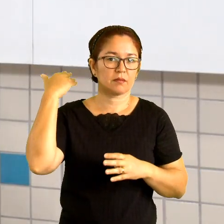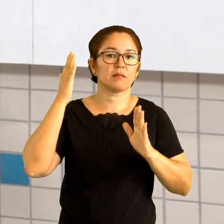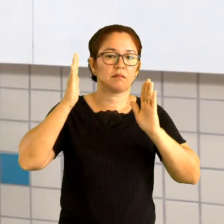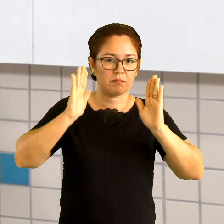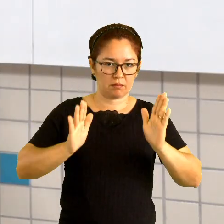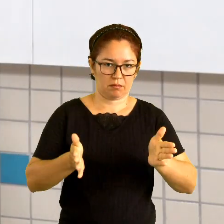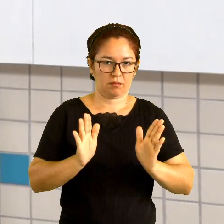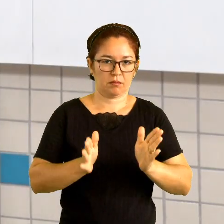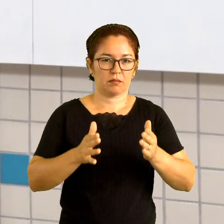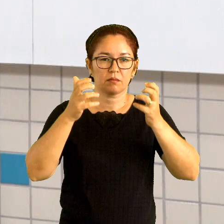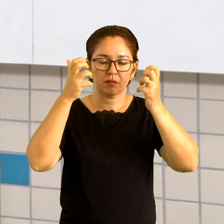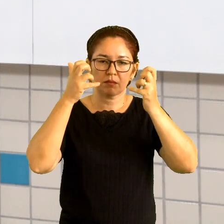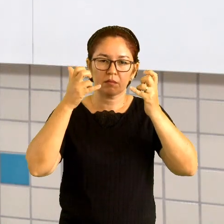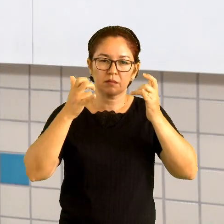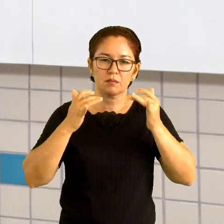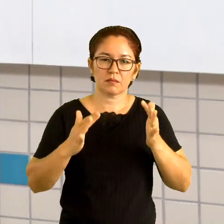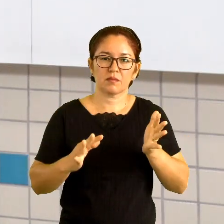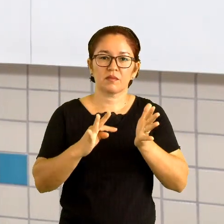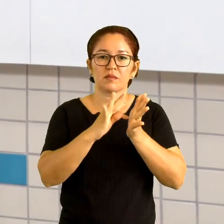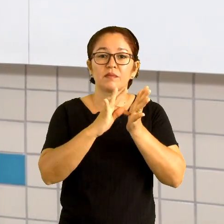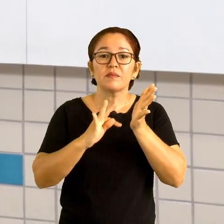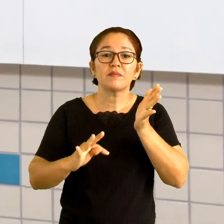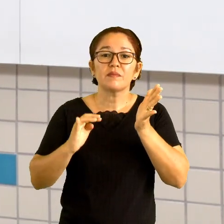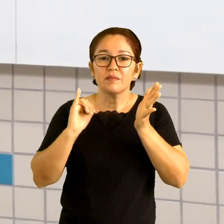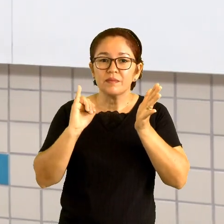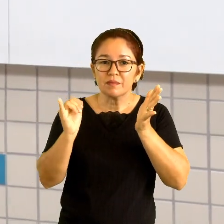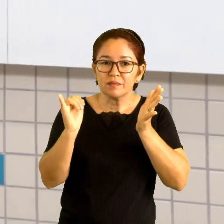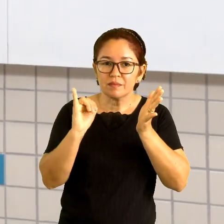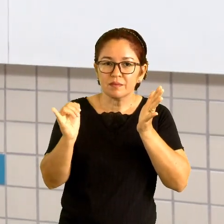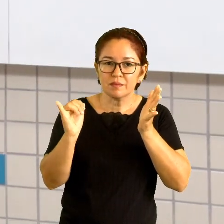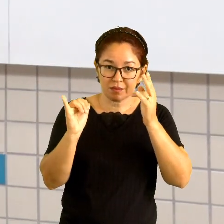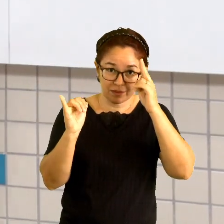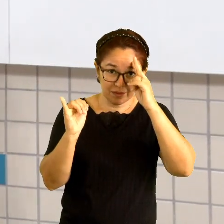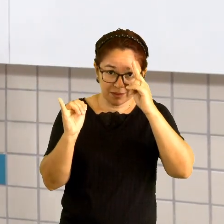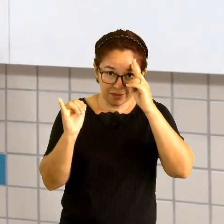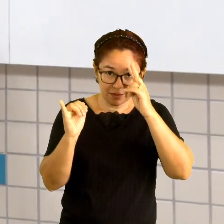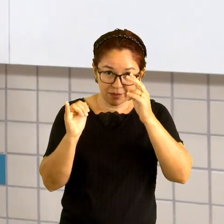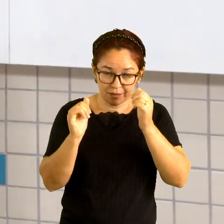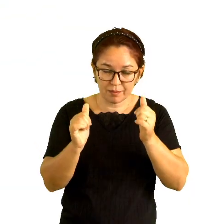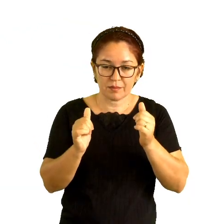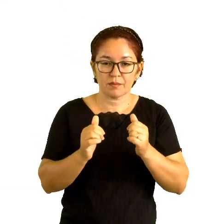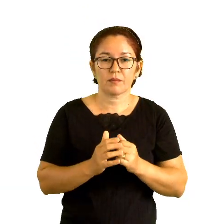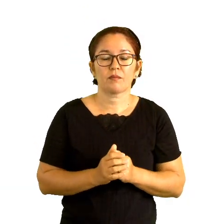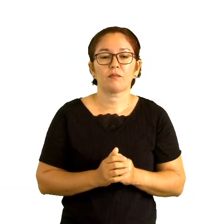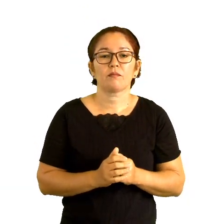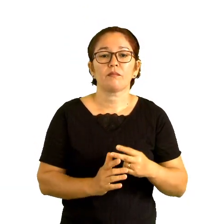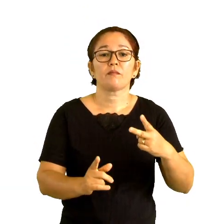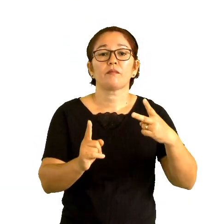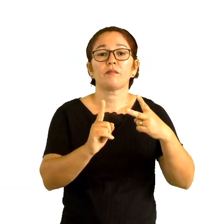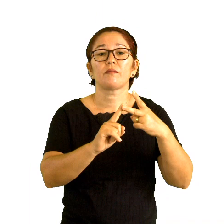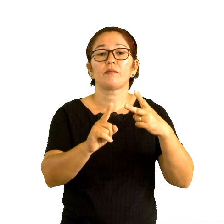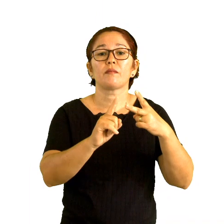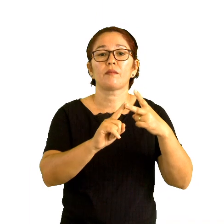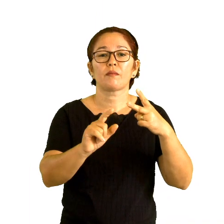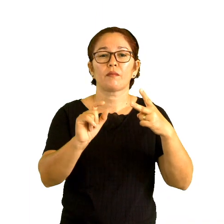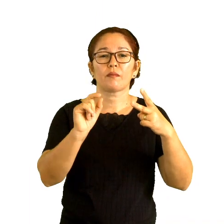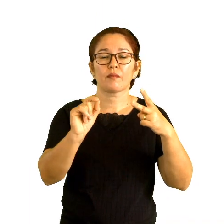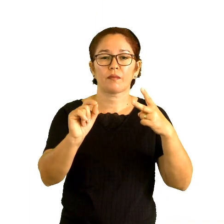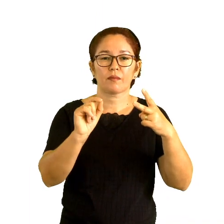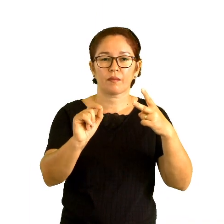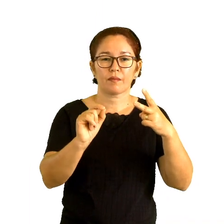justamente os textos narrativos. Então vamos lá. Questão 2. O